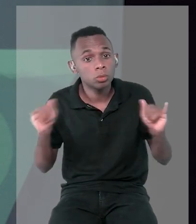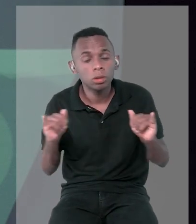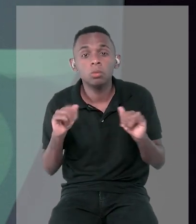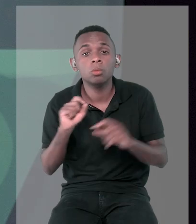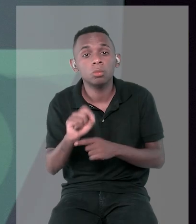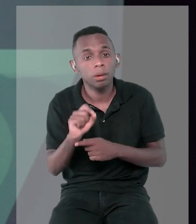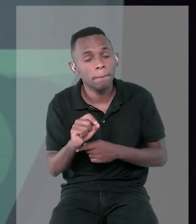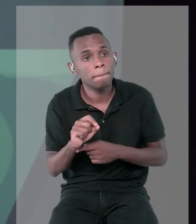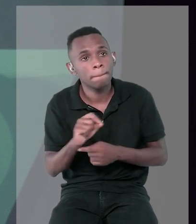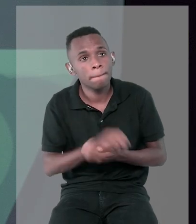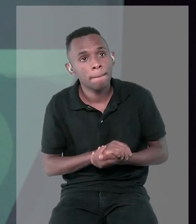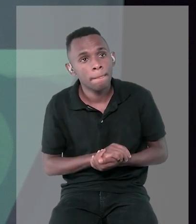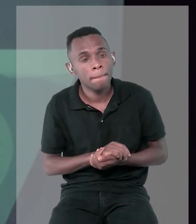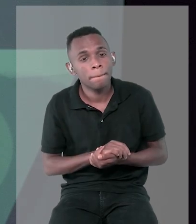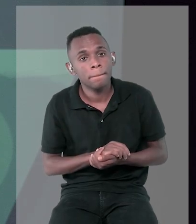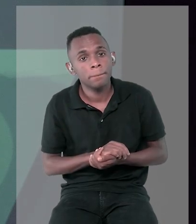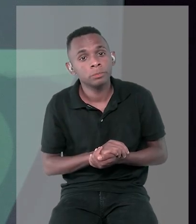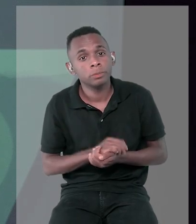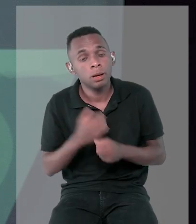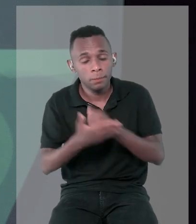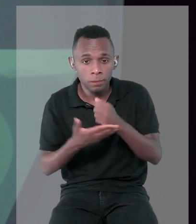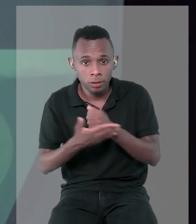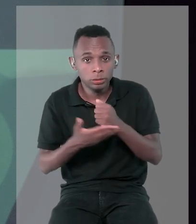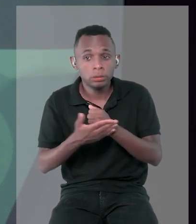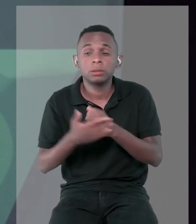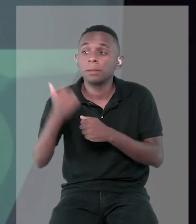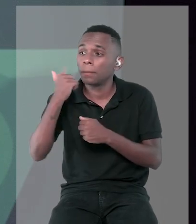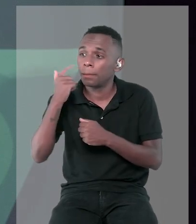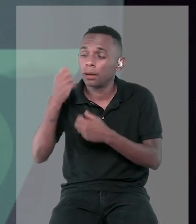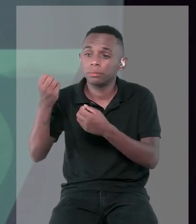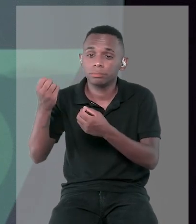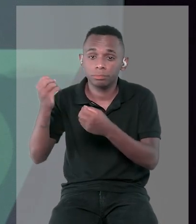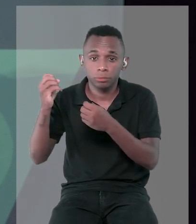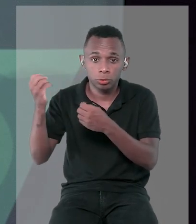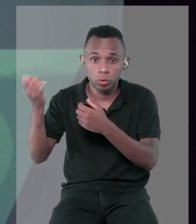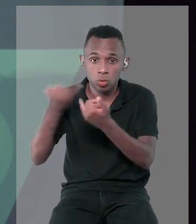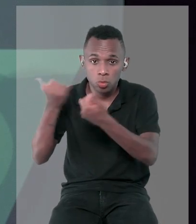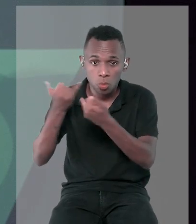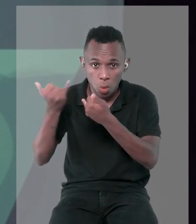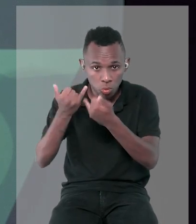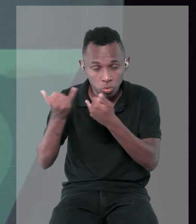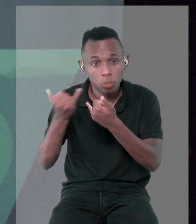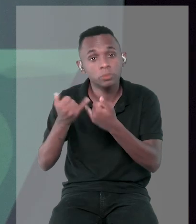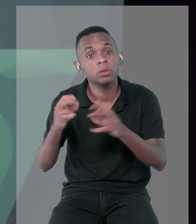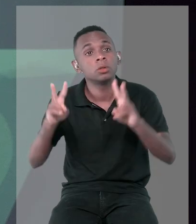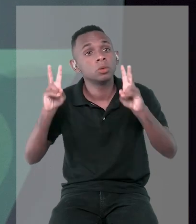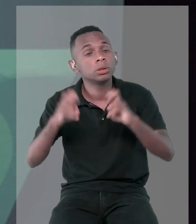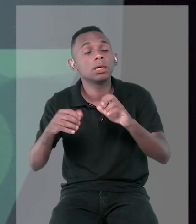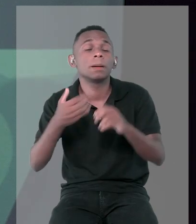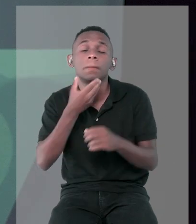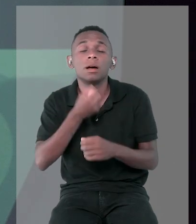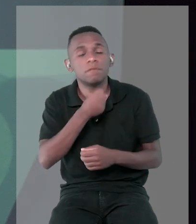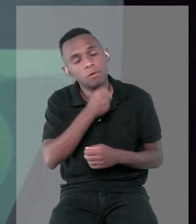ele conta com base no que ele ouviu do pai, né? No que ele ouviu do pai a respeito